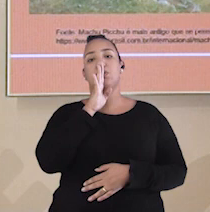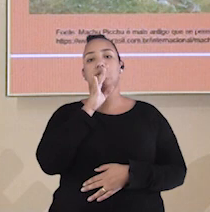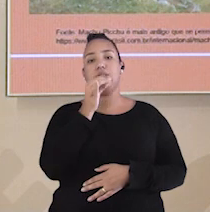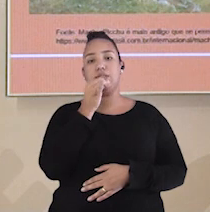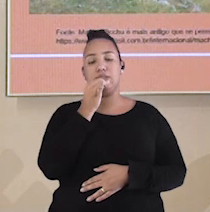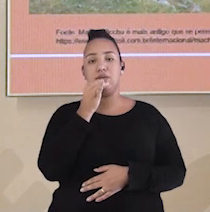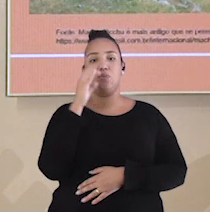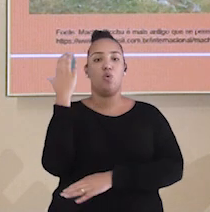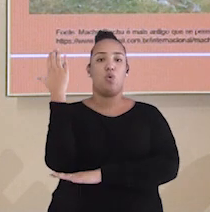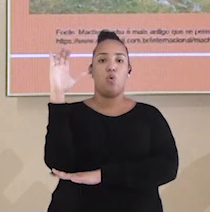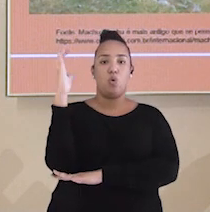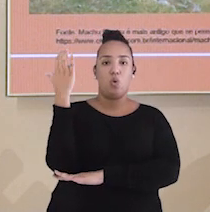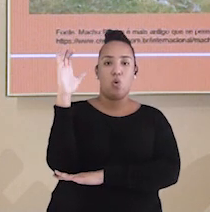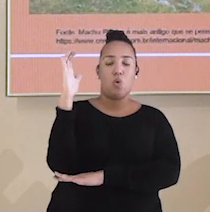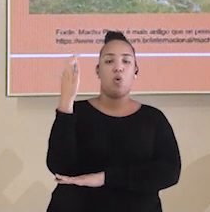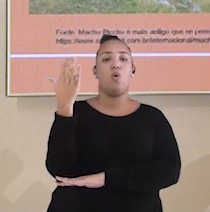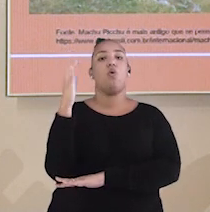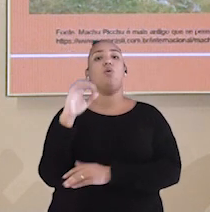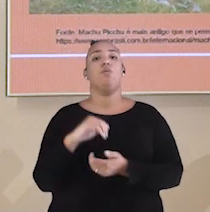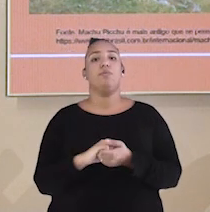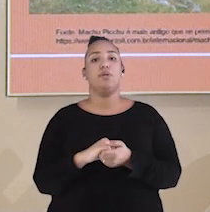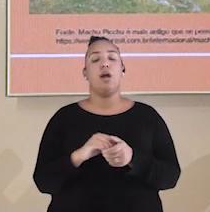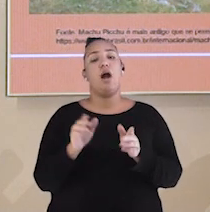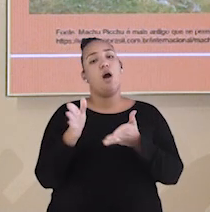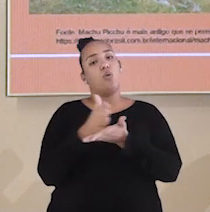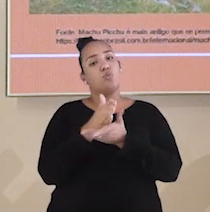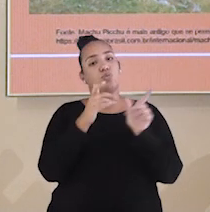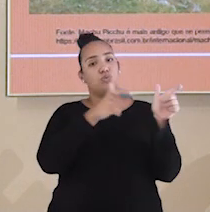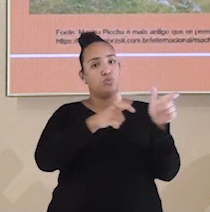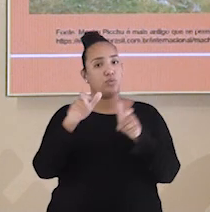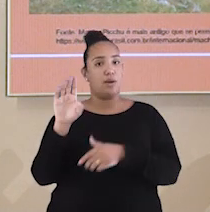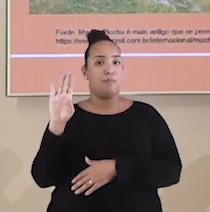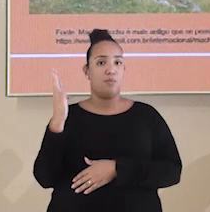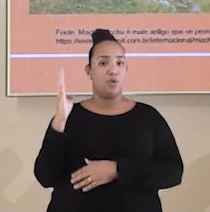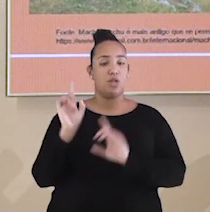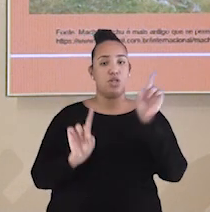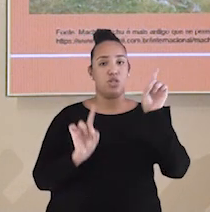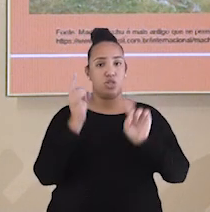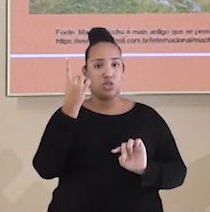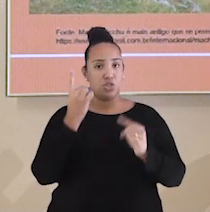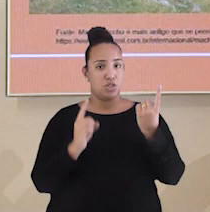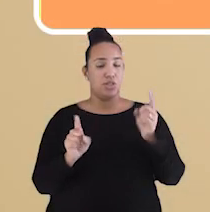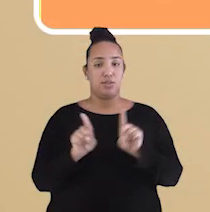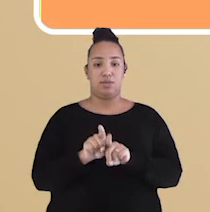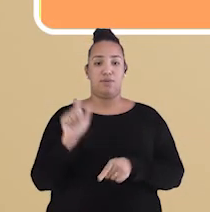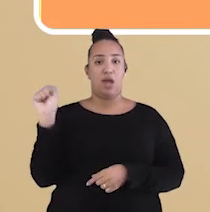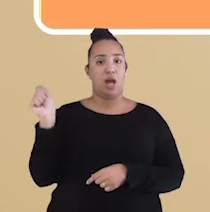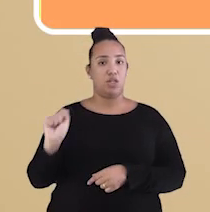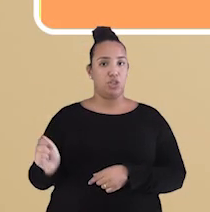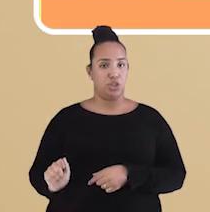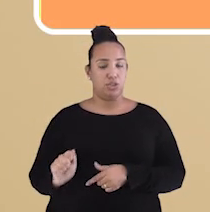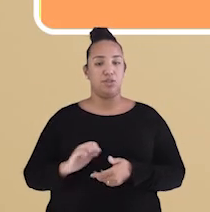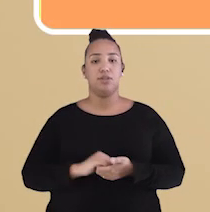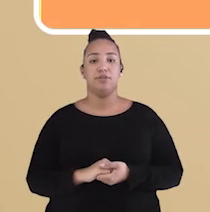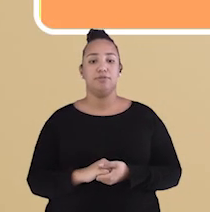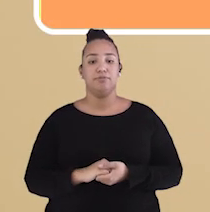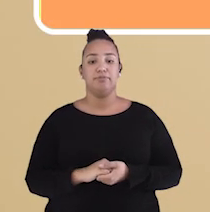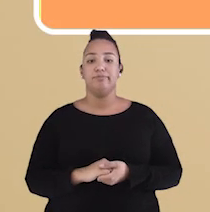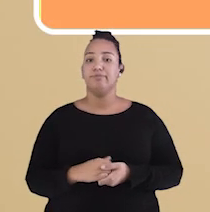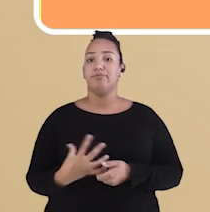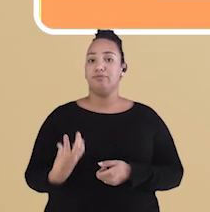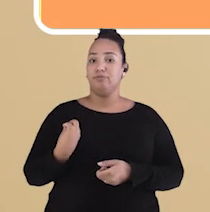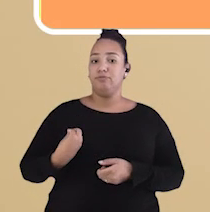Peru, Colômbia, Equador, partes da Bolívia, Chile e Argentina. Estiveram presentes